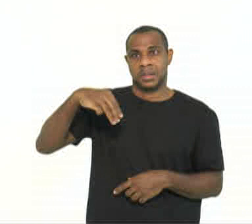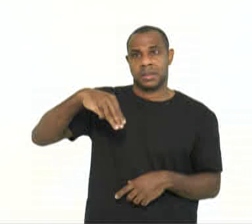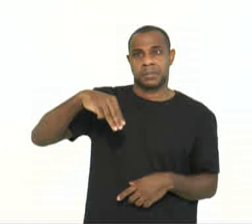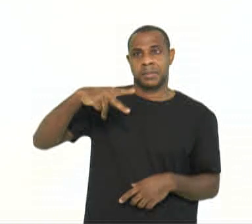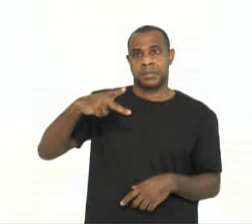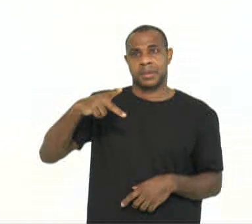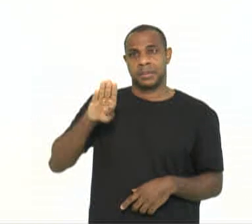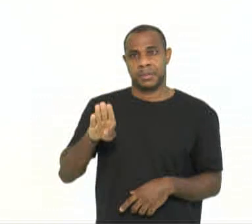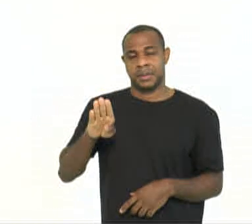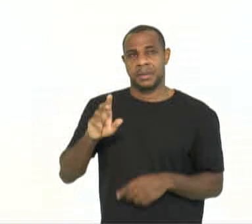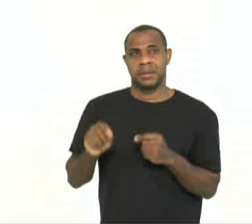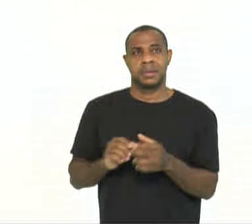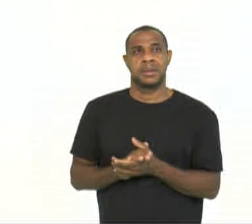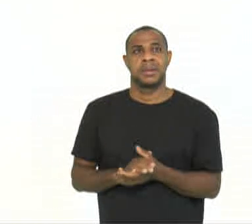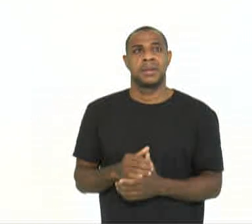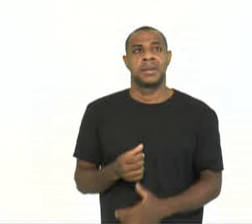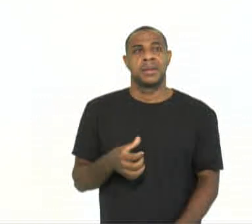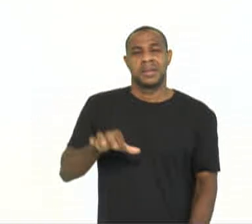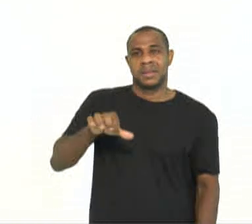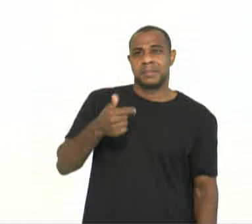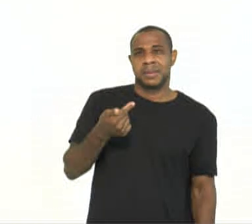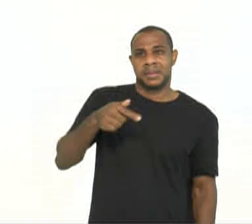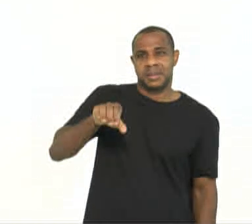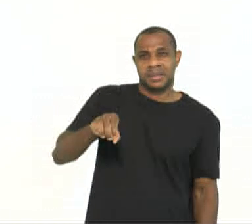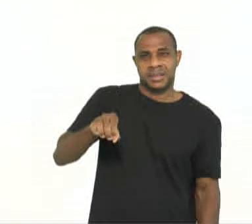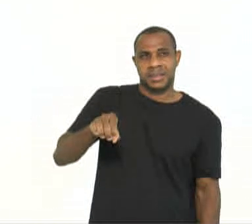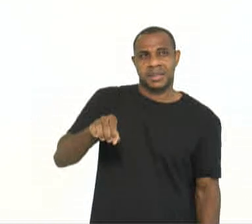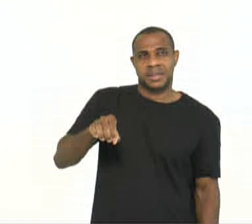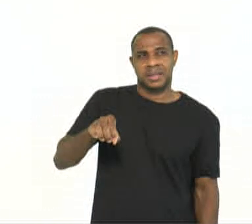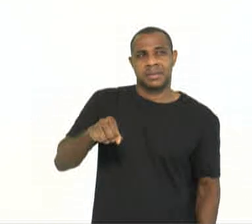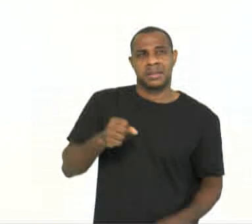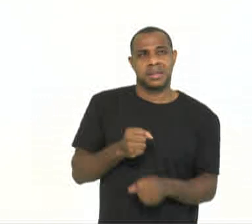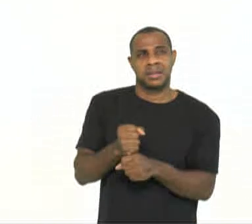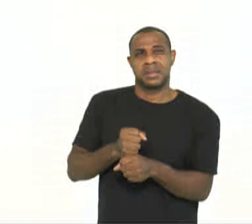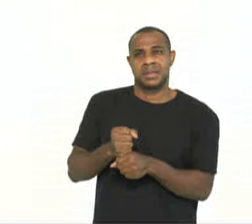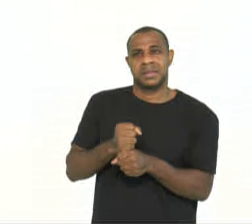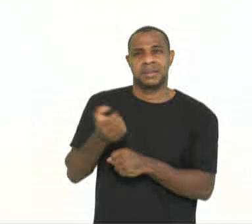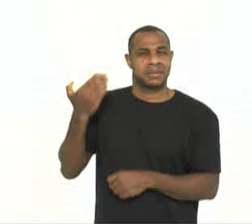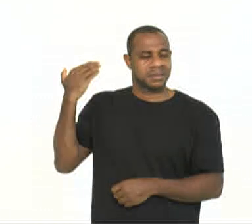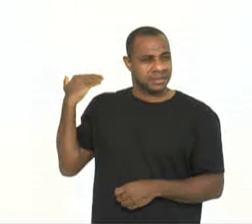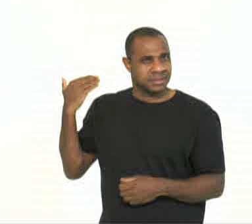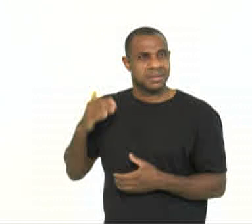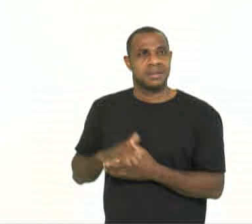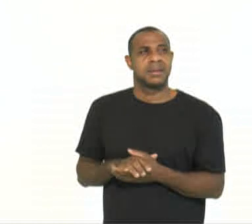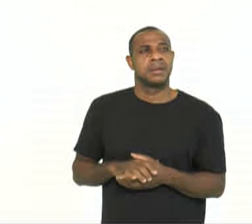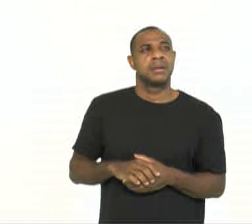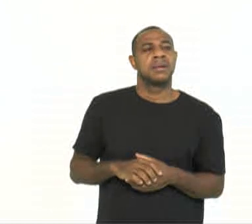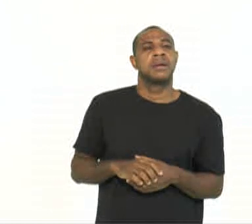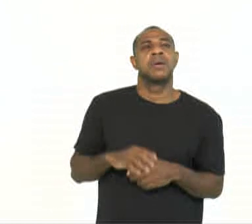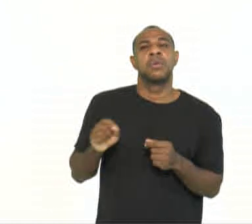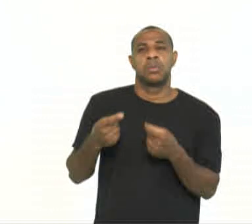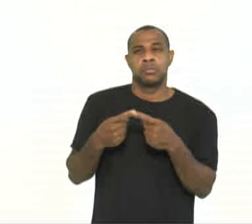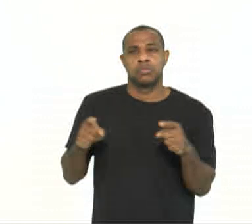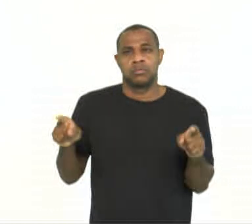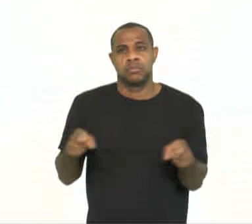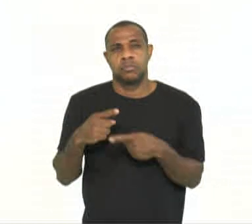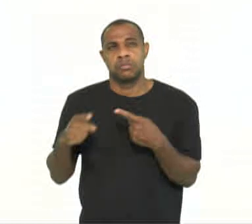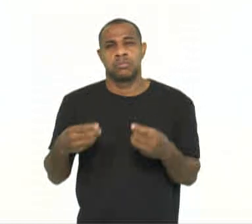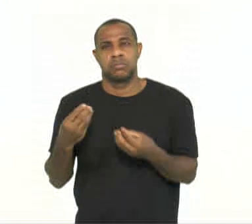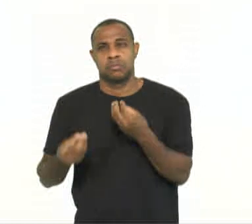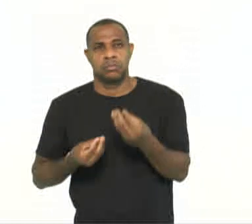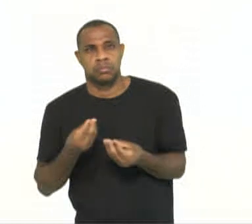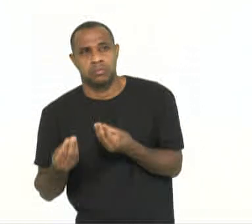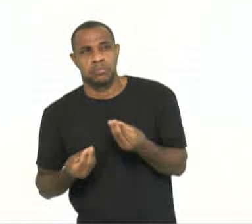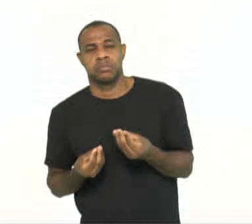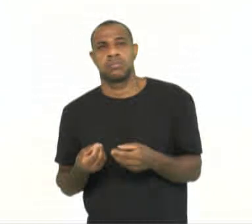de 70 do século passado, a partir da década de 70, em lugar do produto musical de exportação a nível internacional